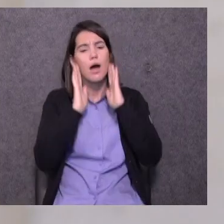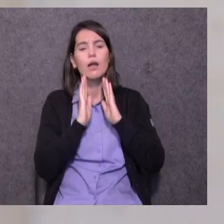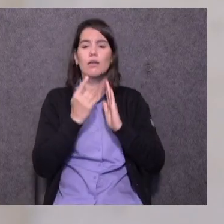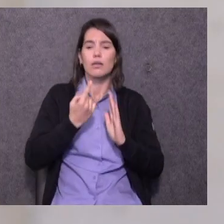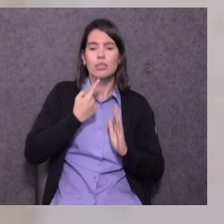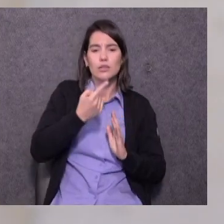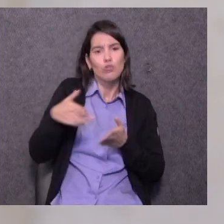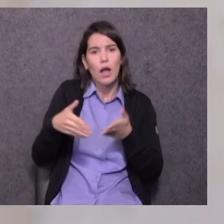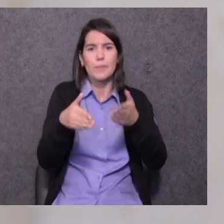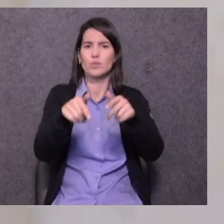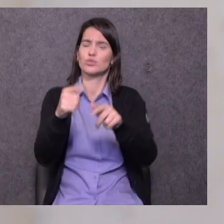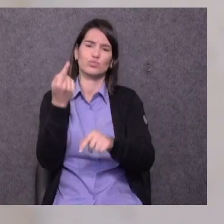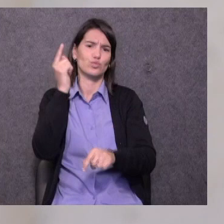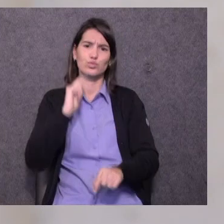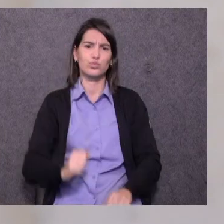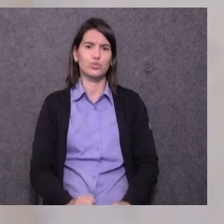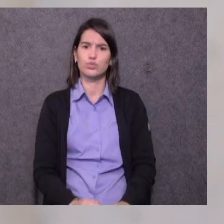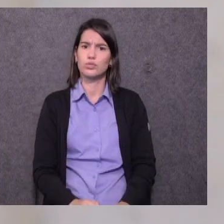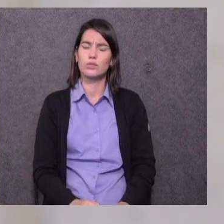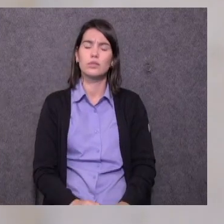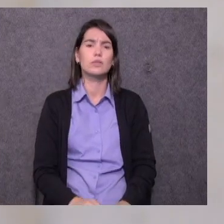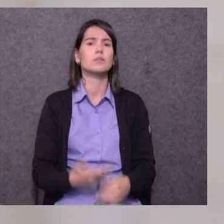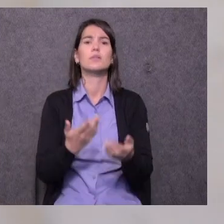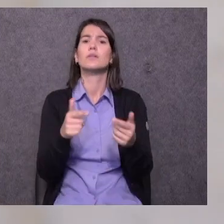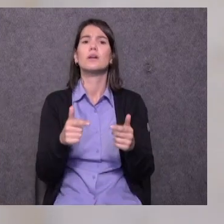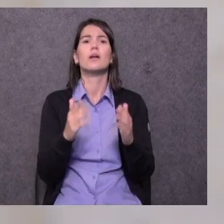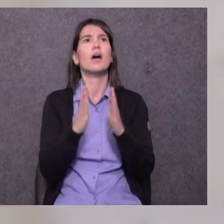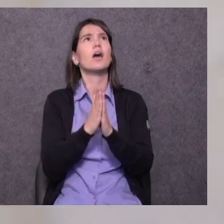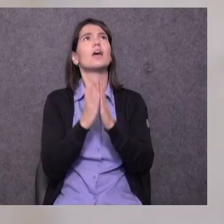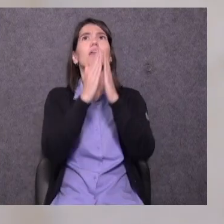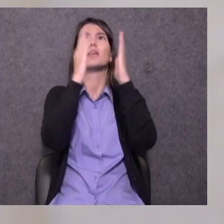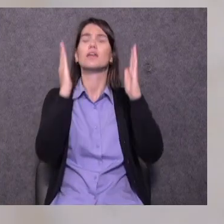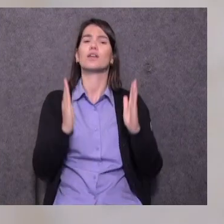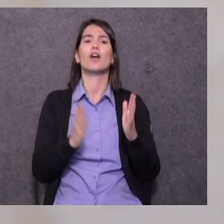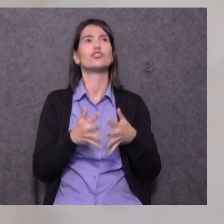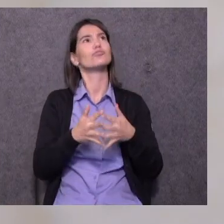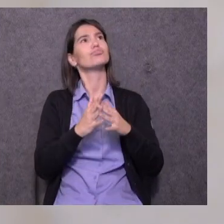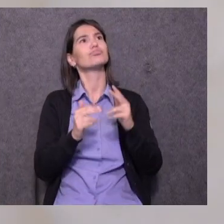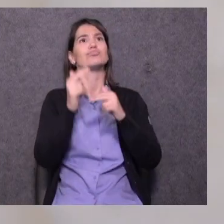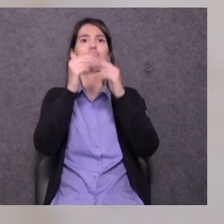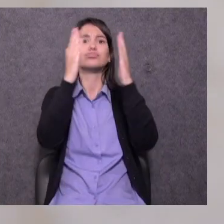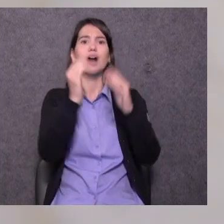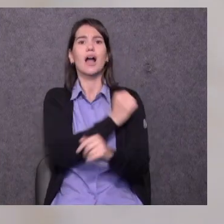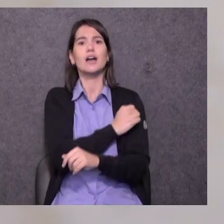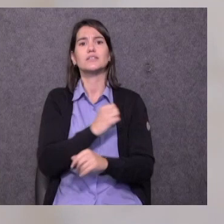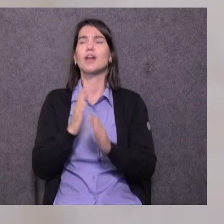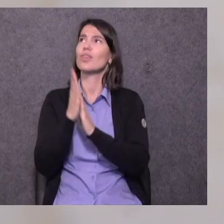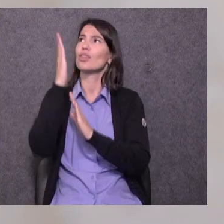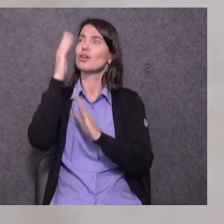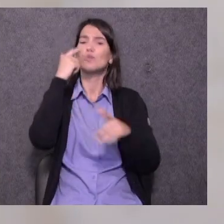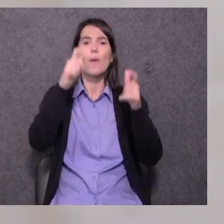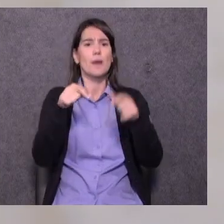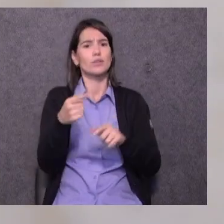indica. Não é deste modo que se constrói a Igreja, Casa de Deus para a humanidade. A